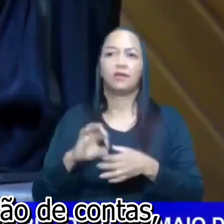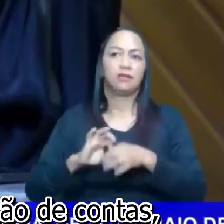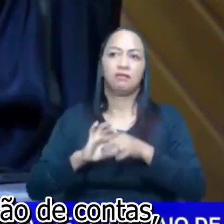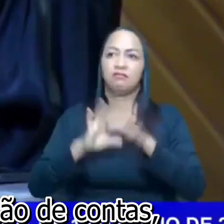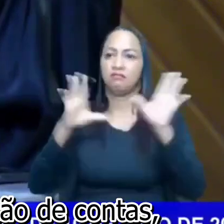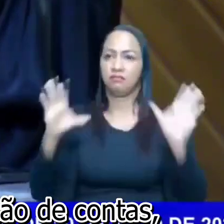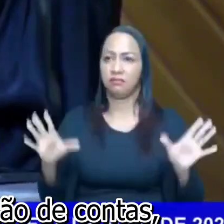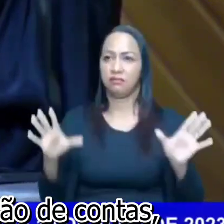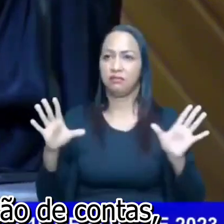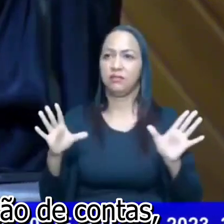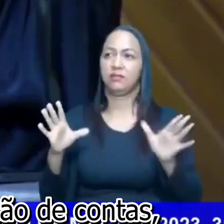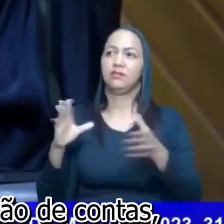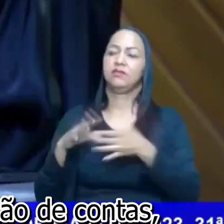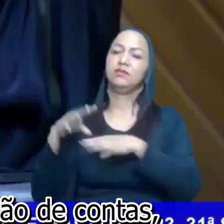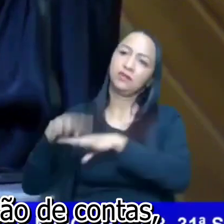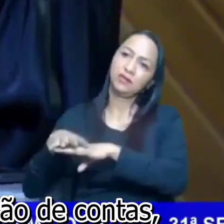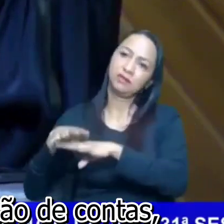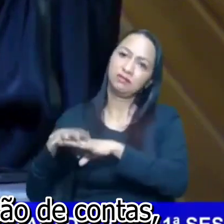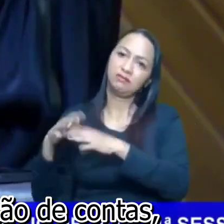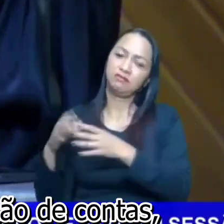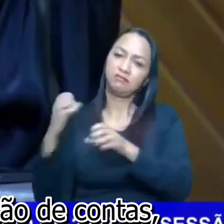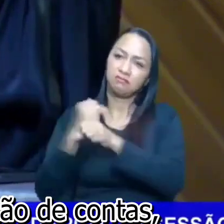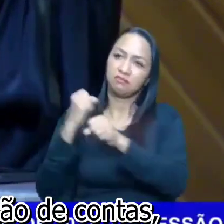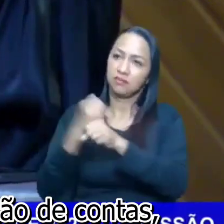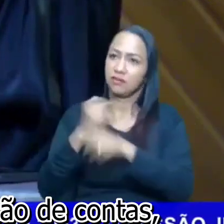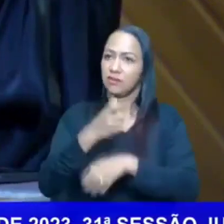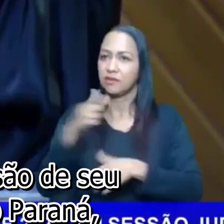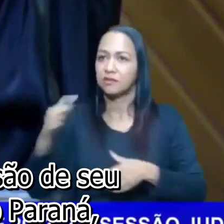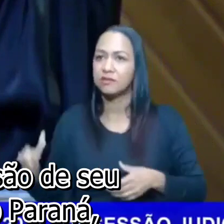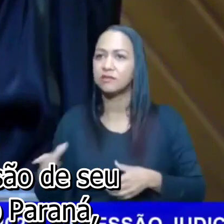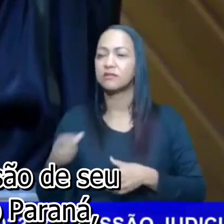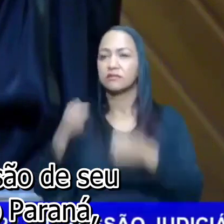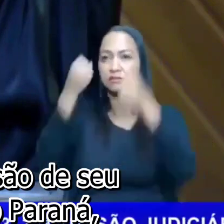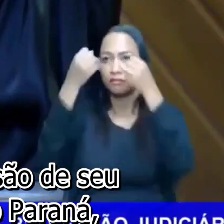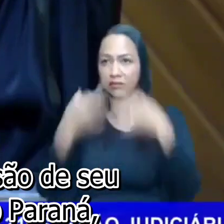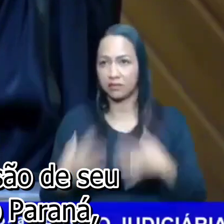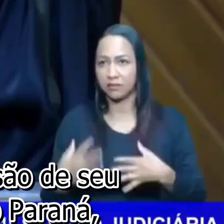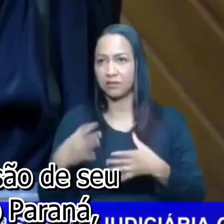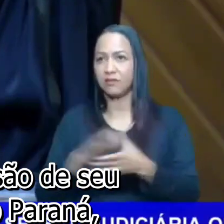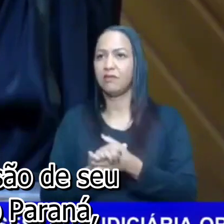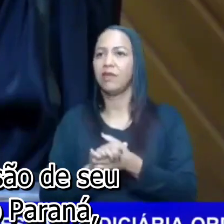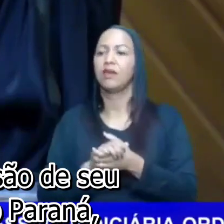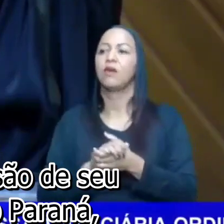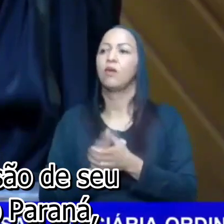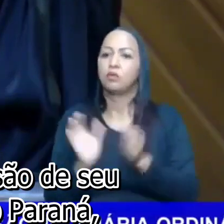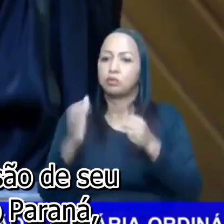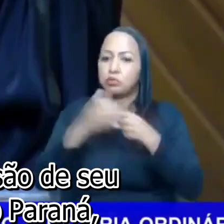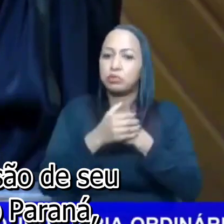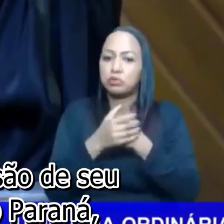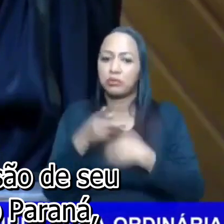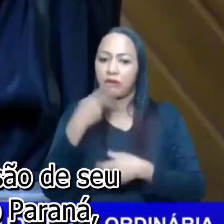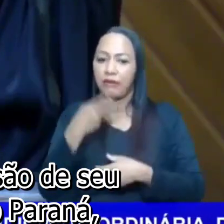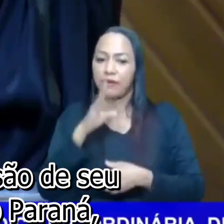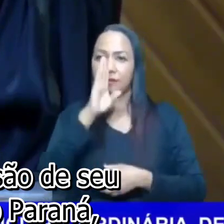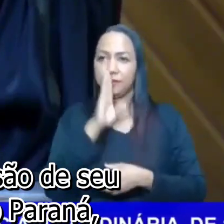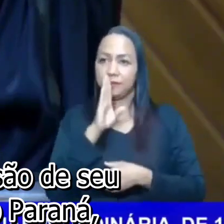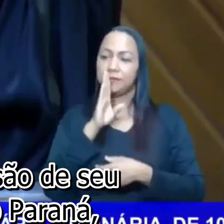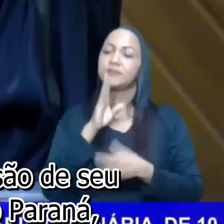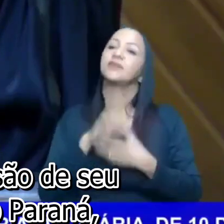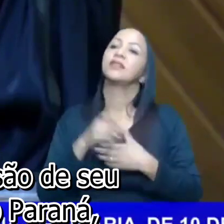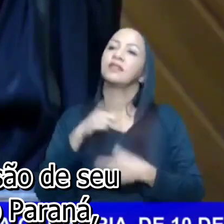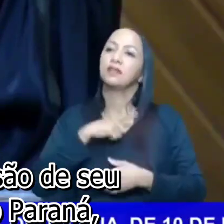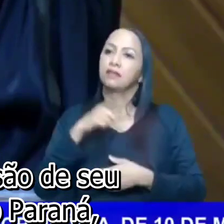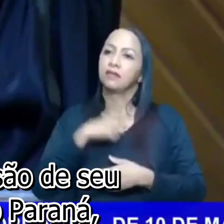sua contabilização na prestação de contas, não havendo que se falar, portanto, em omissão de seu registro. E aí